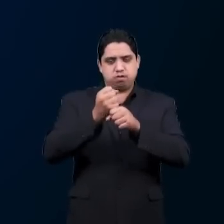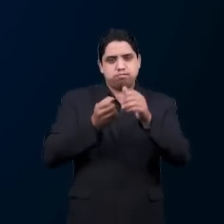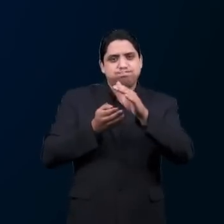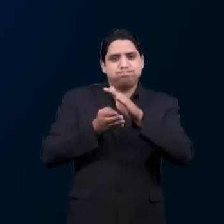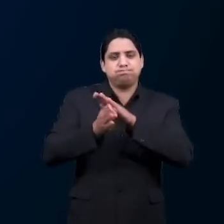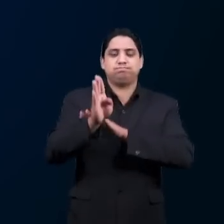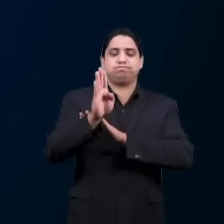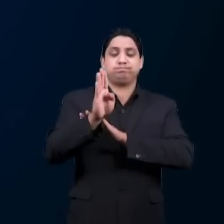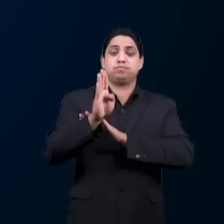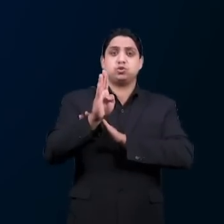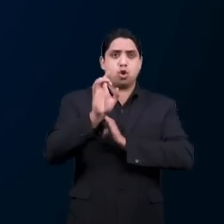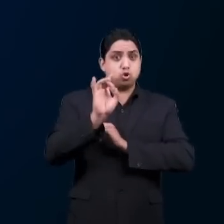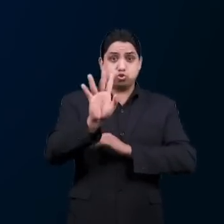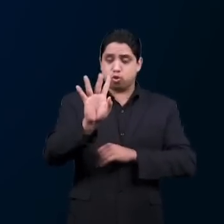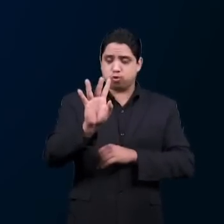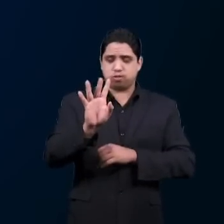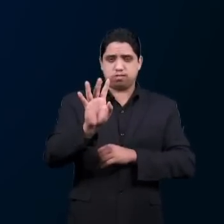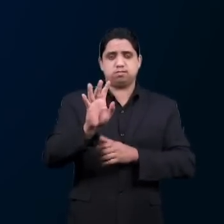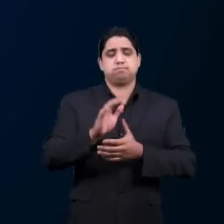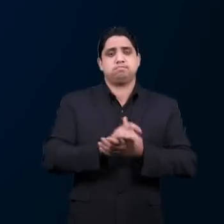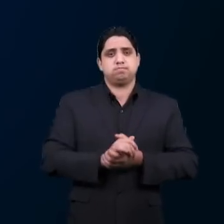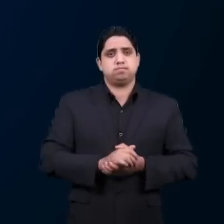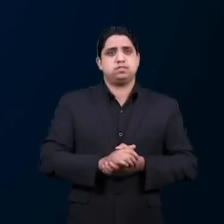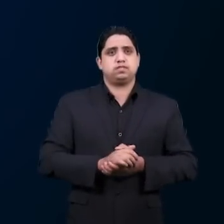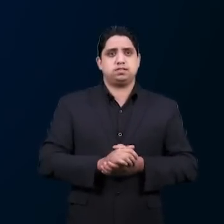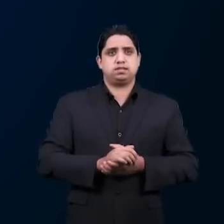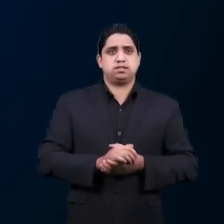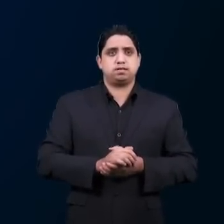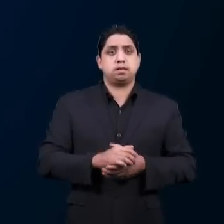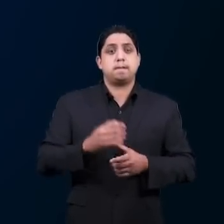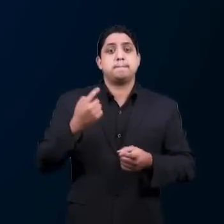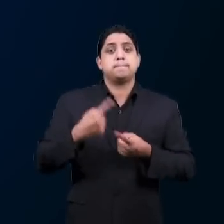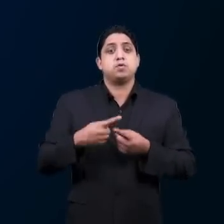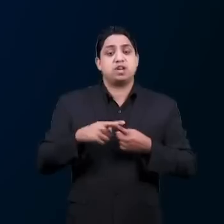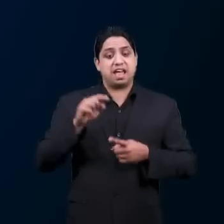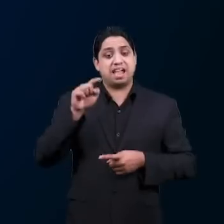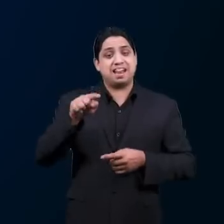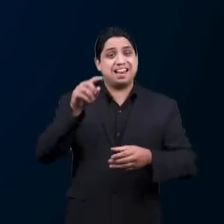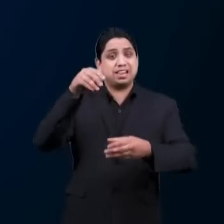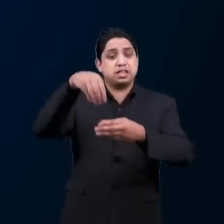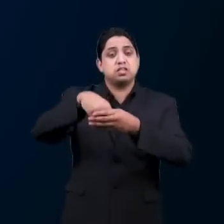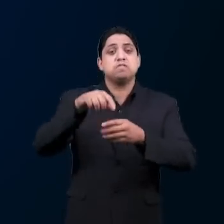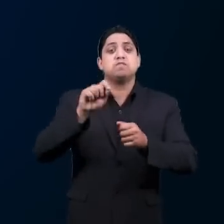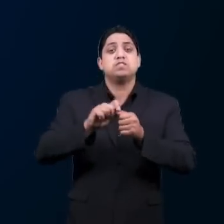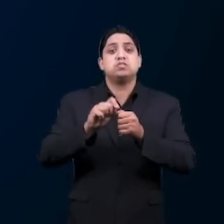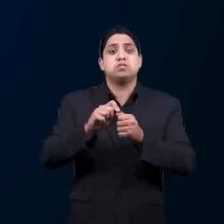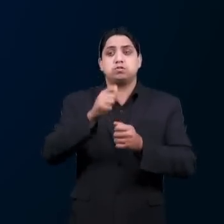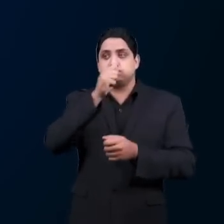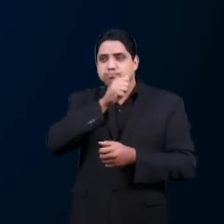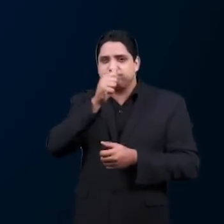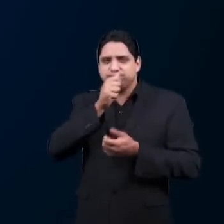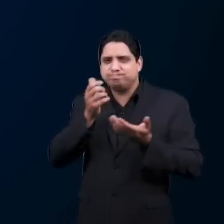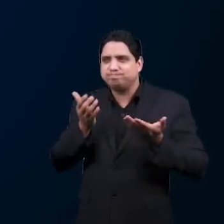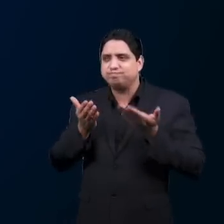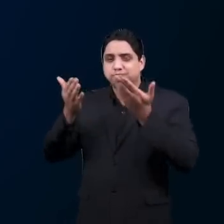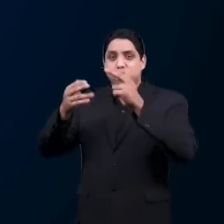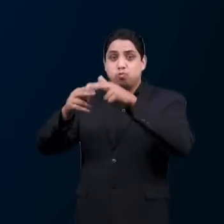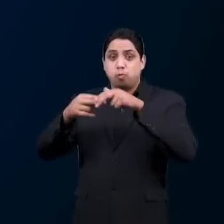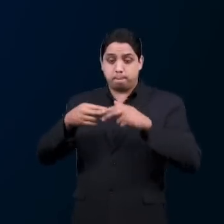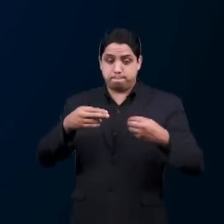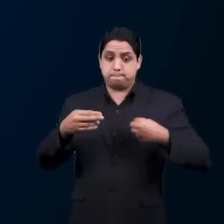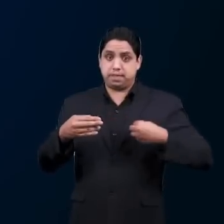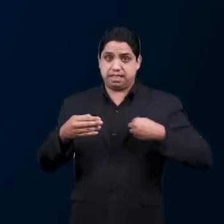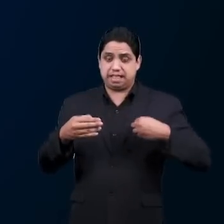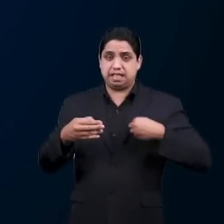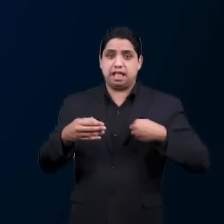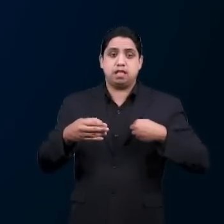sumo sacerdote poderia entrar no Santo dos Santos para oferecer sacrifícios pelos seus pecados